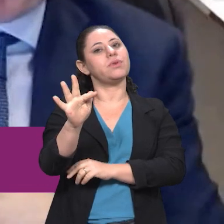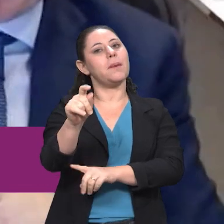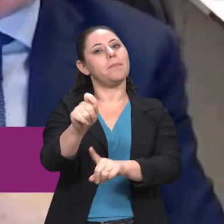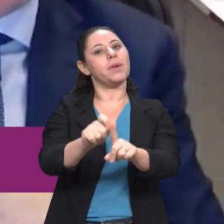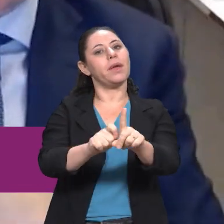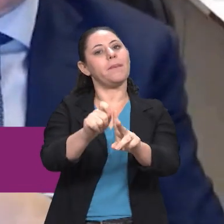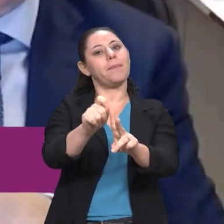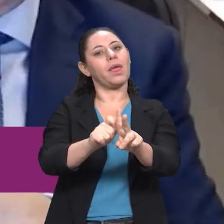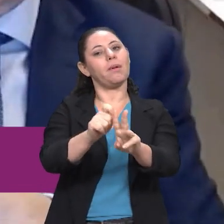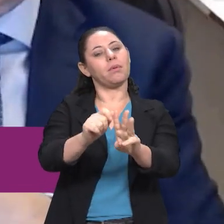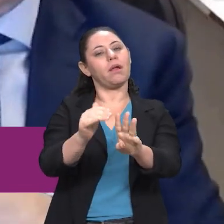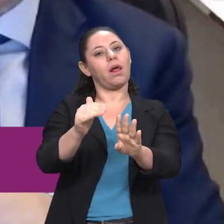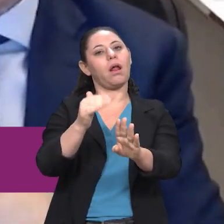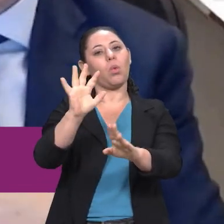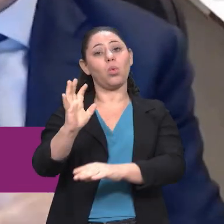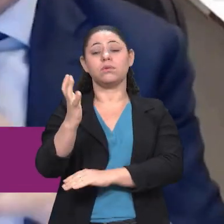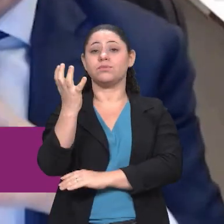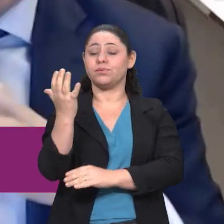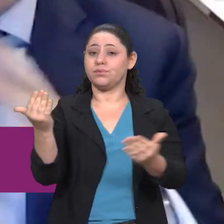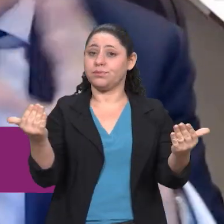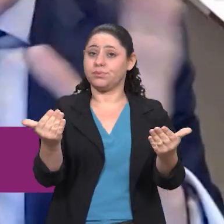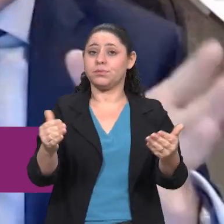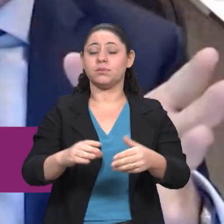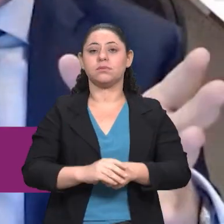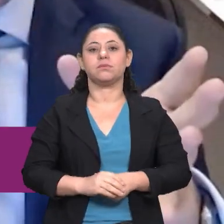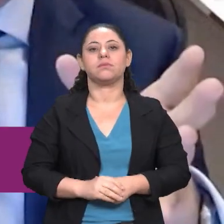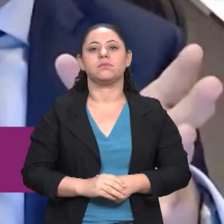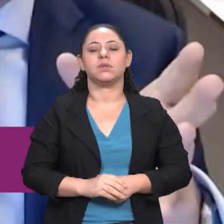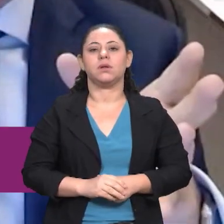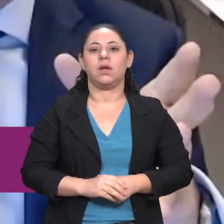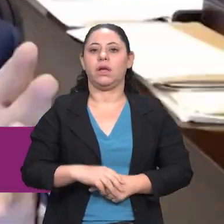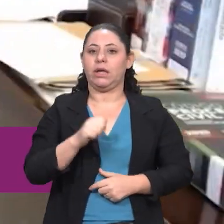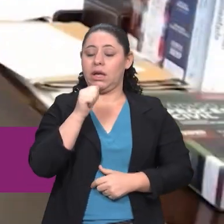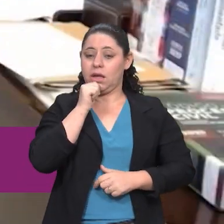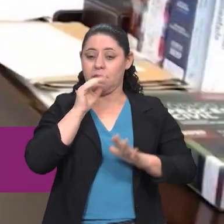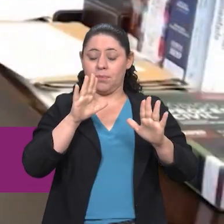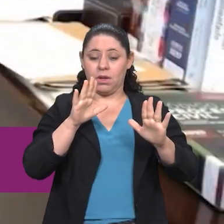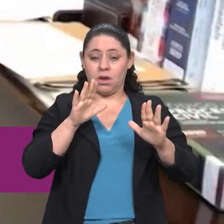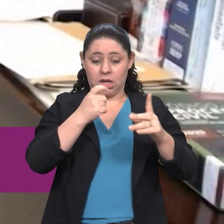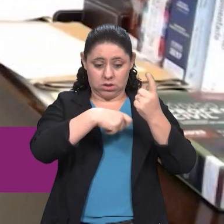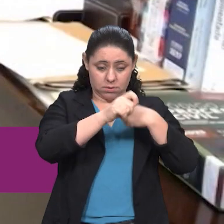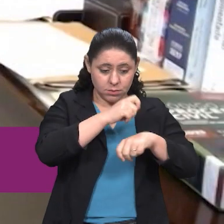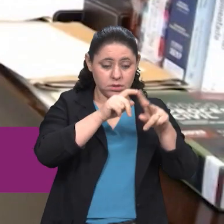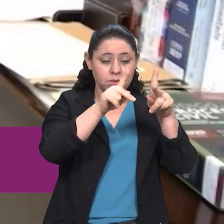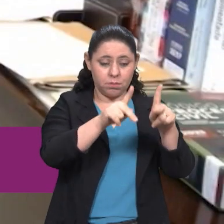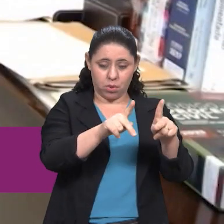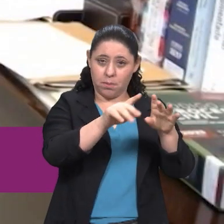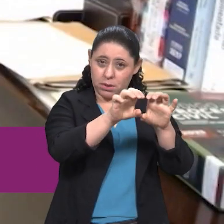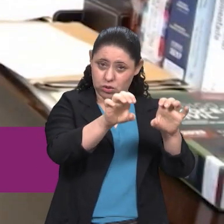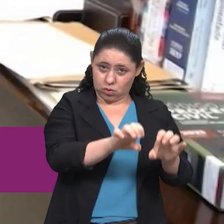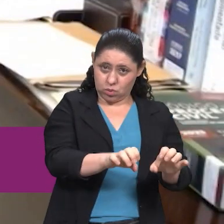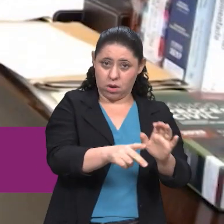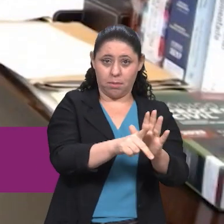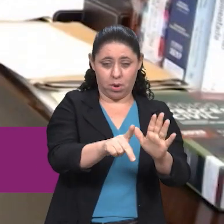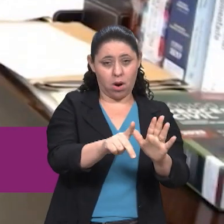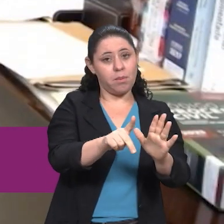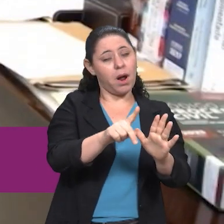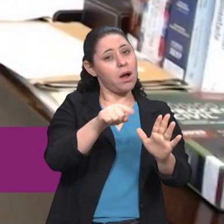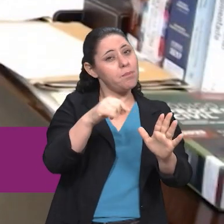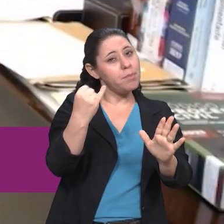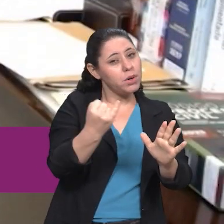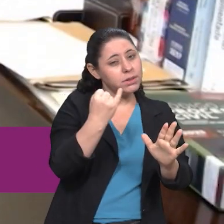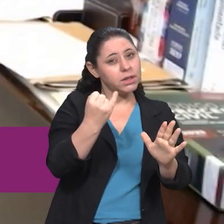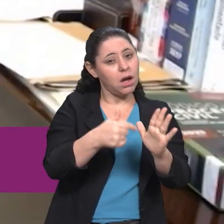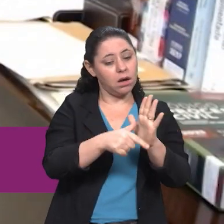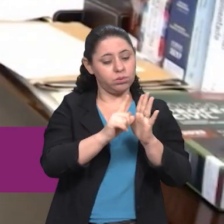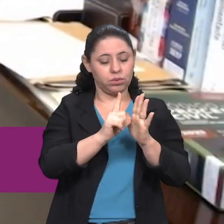meses aí com relação ao que vem acontecendo. Quando você trata da estrutura da administração pública, é fundamental